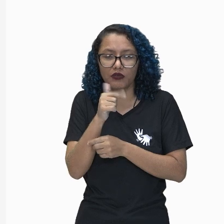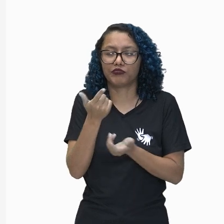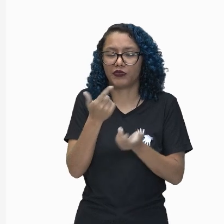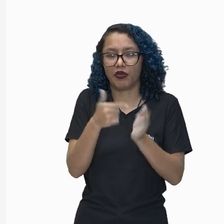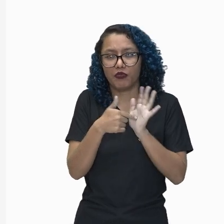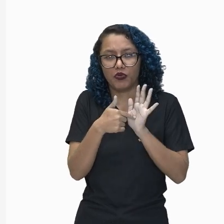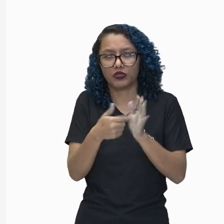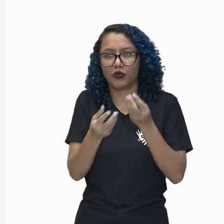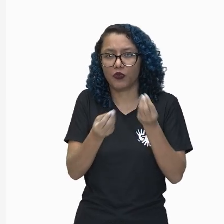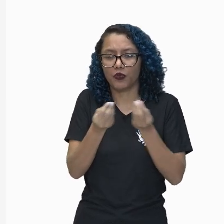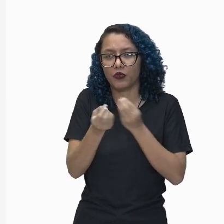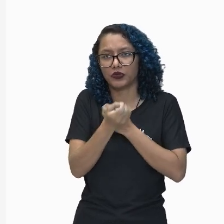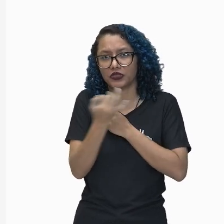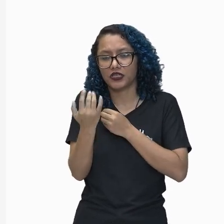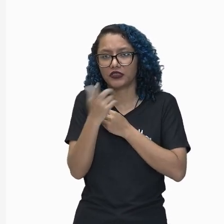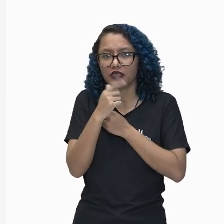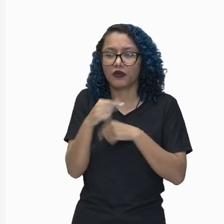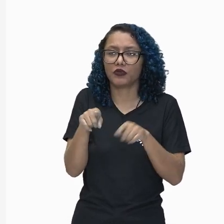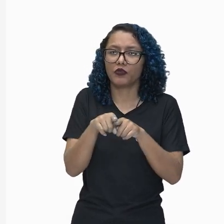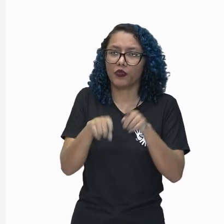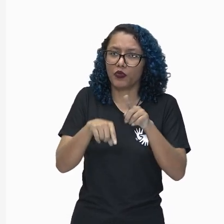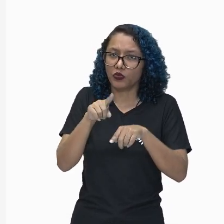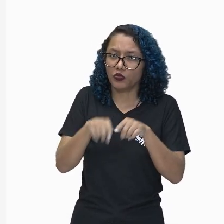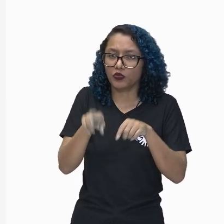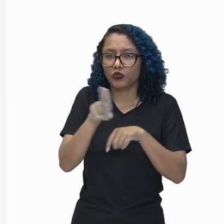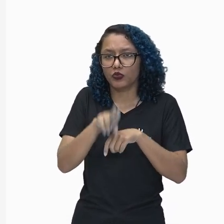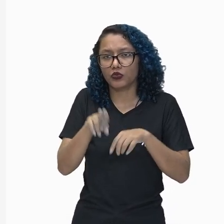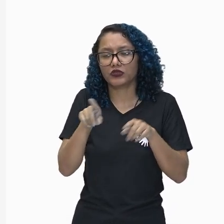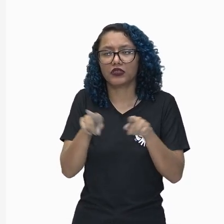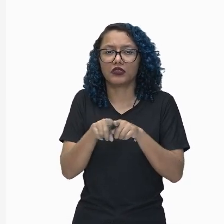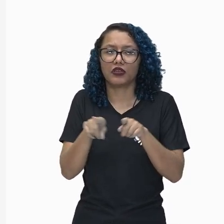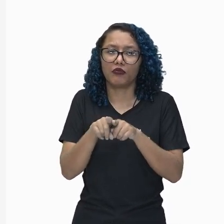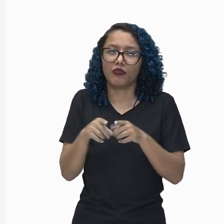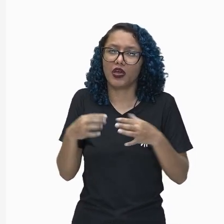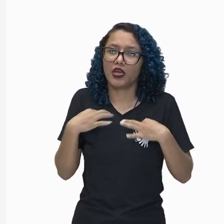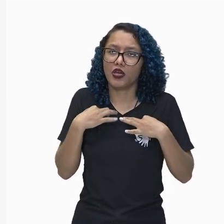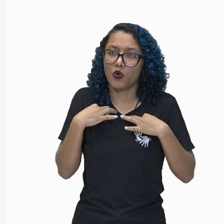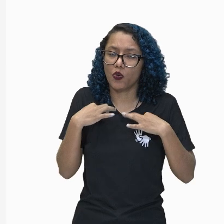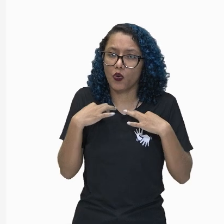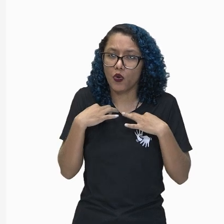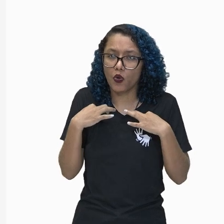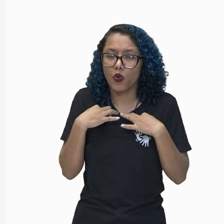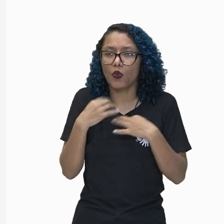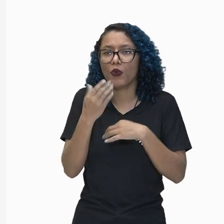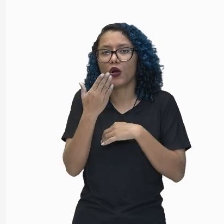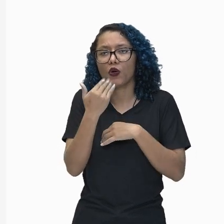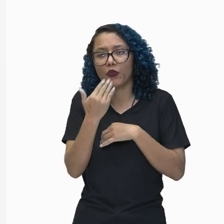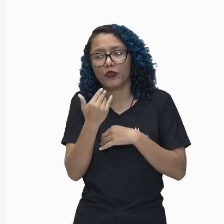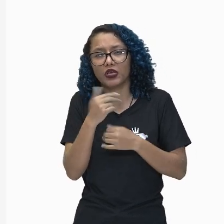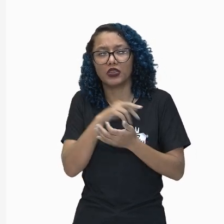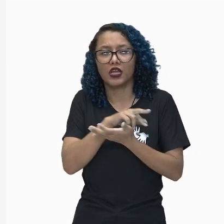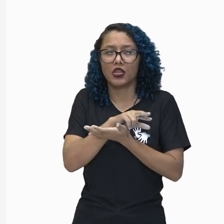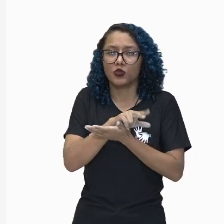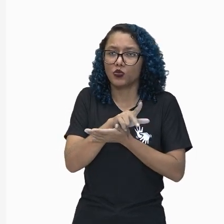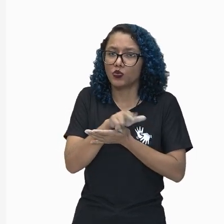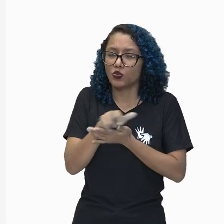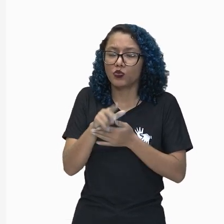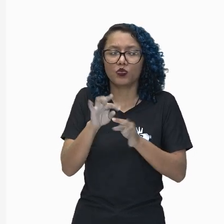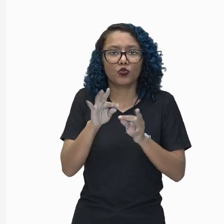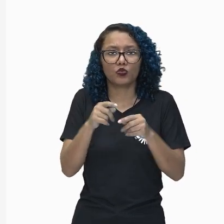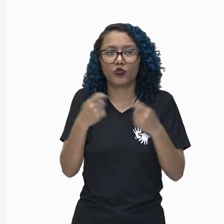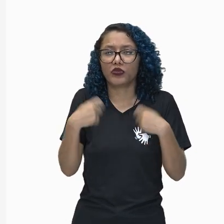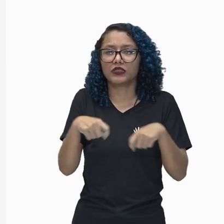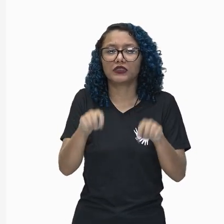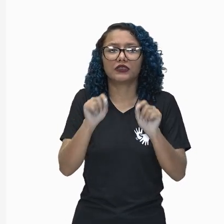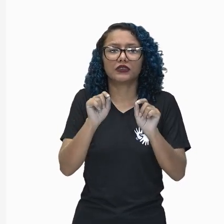né, os produtos que usamos, a roupa que vestimos, a comida com a qual nos alimentamos, precisa de água para a sua